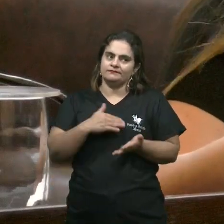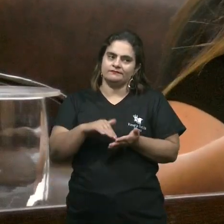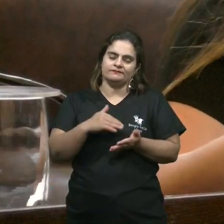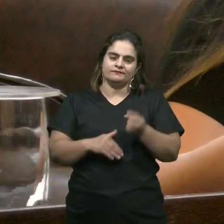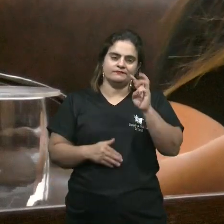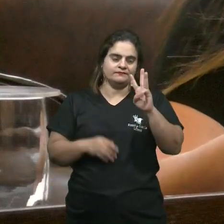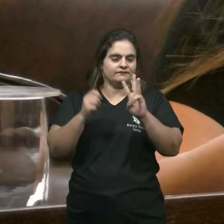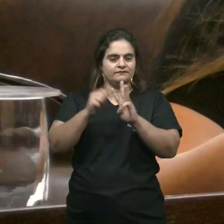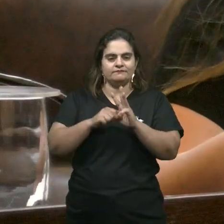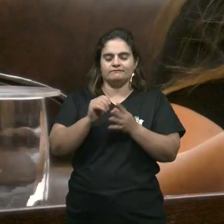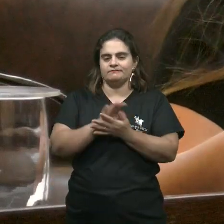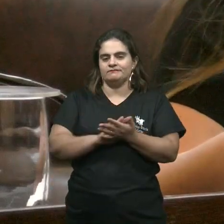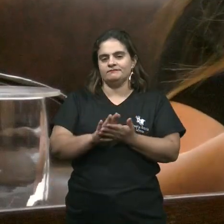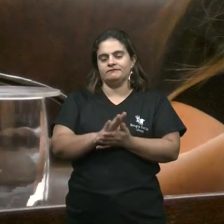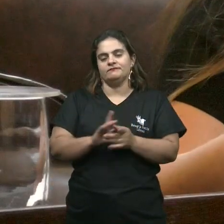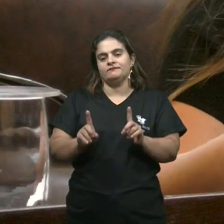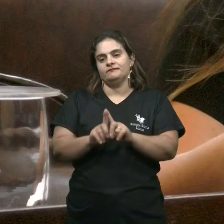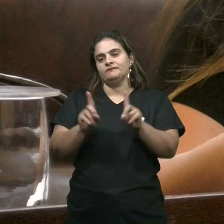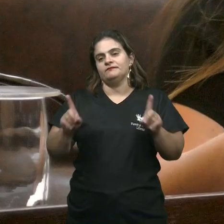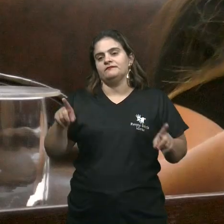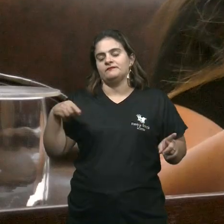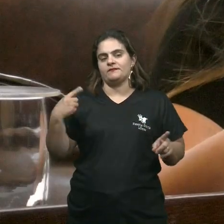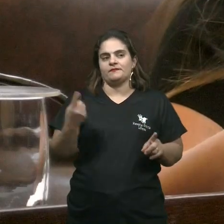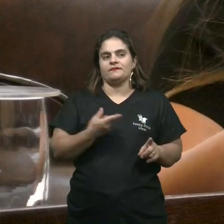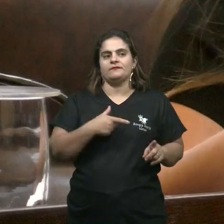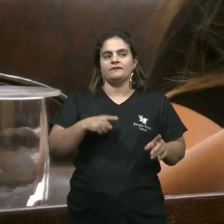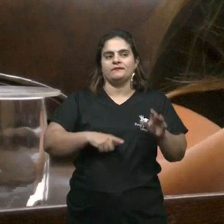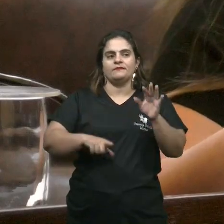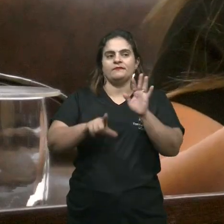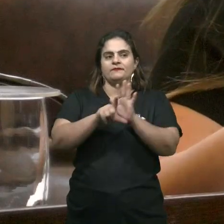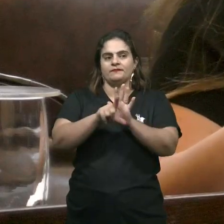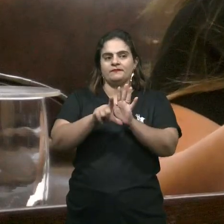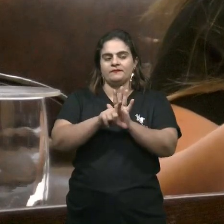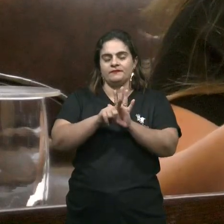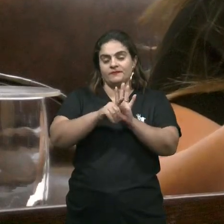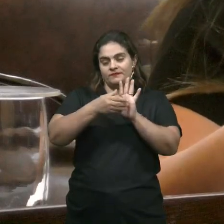três meses, mas a gente, como aqui faz leis e deixam elas